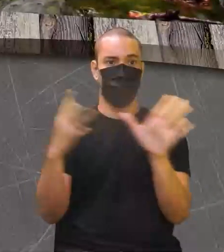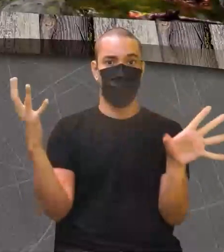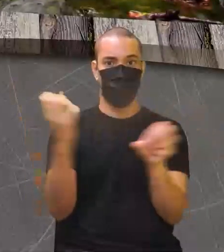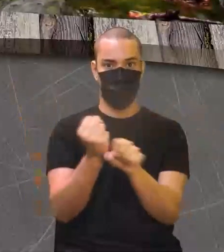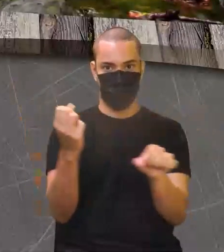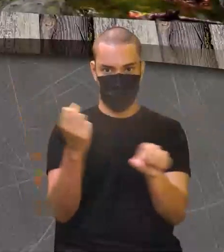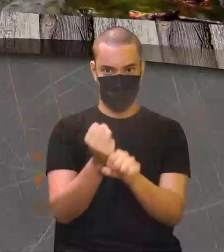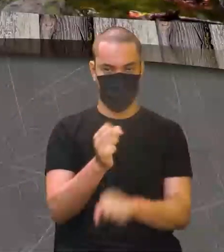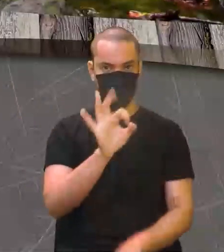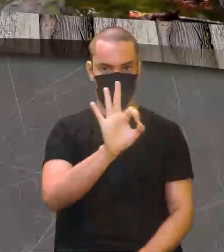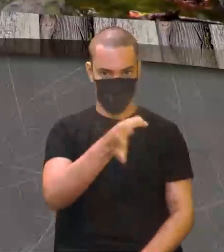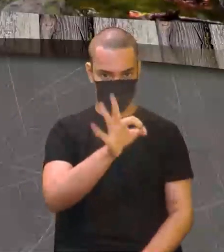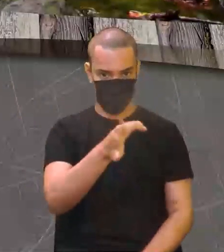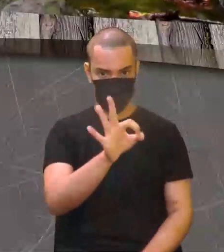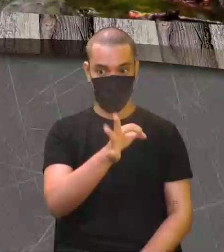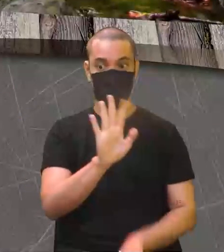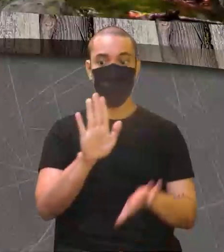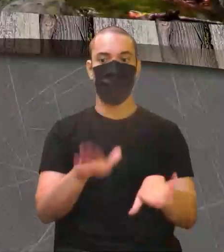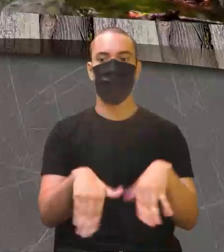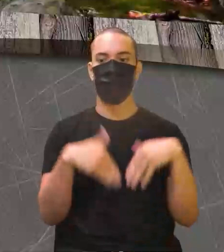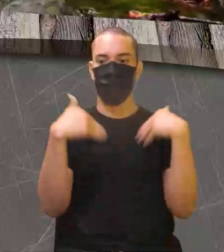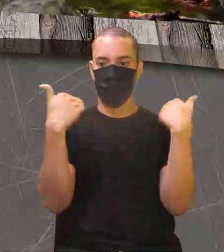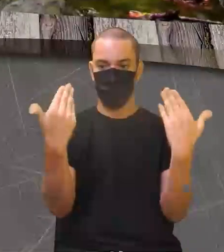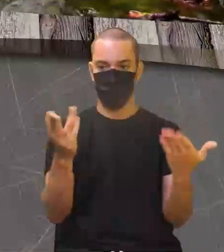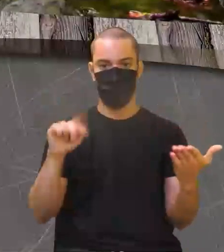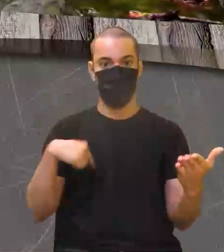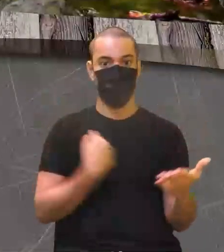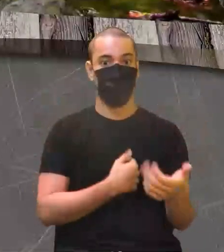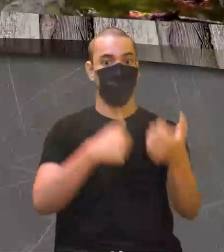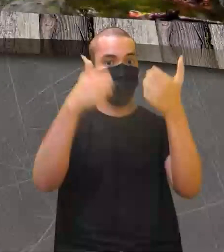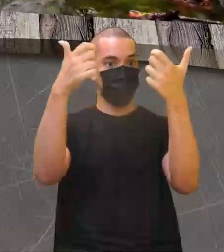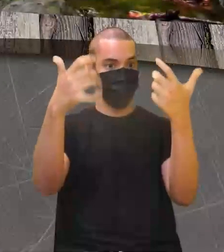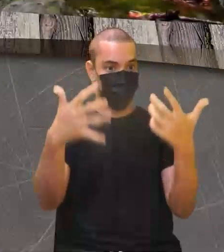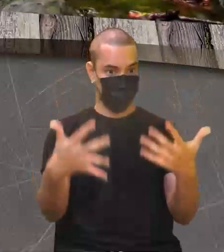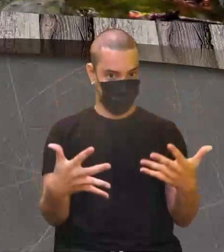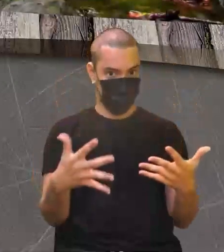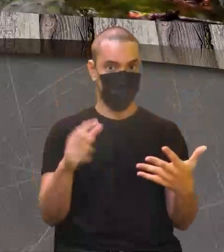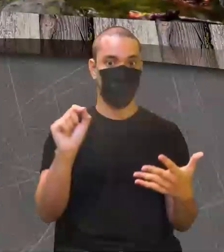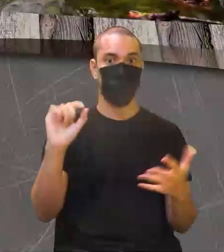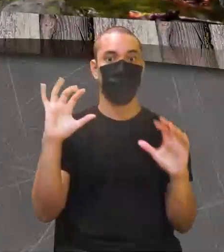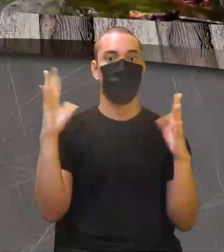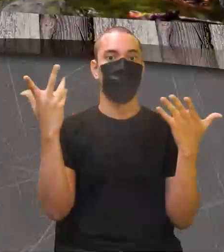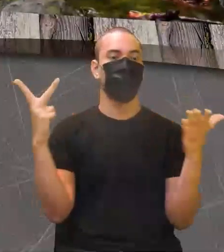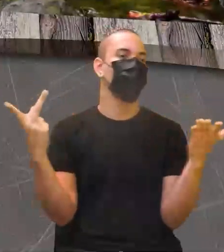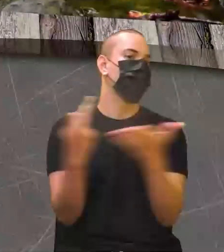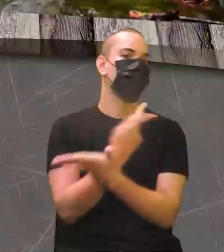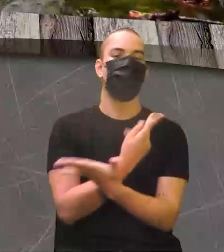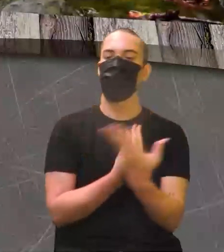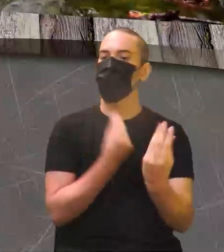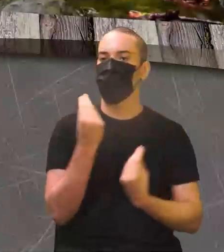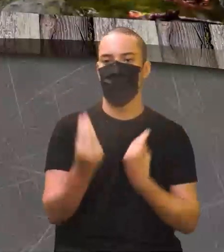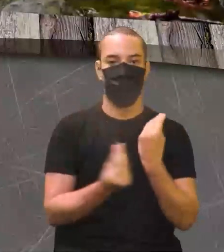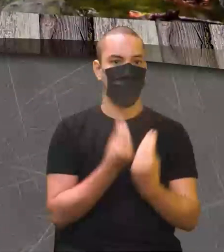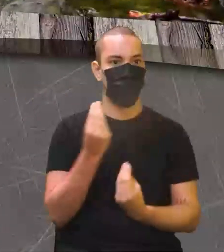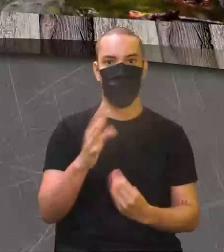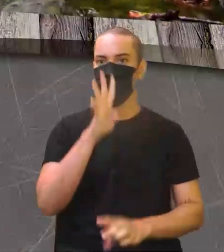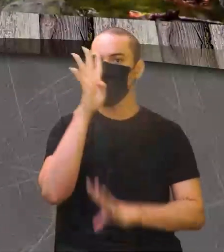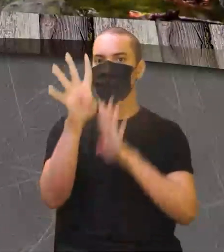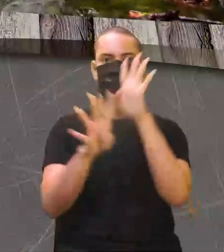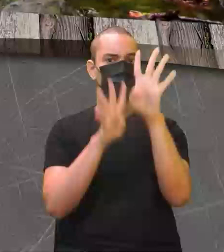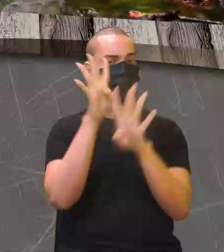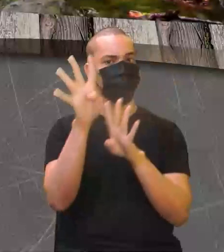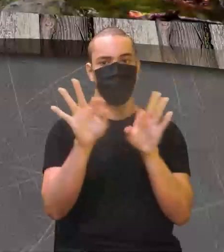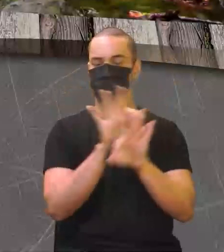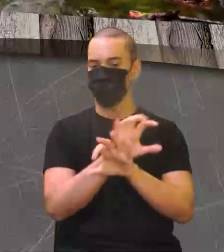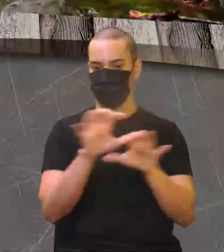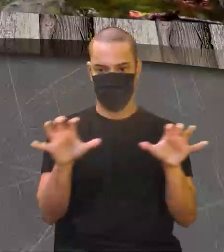matemática. E aí, a gente falou que esses eventos vão acontecendo